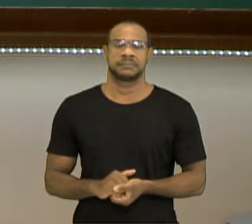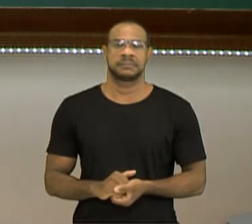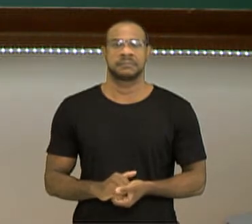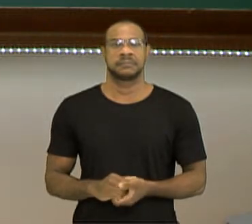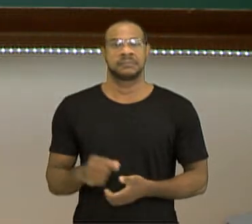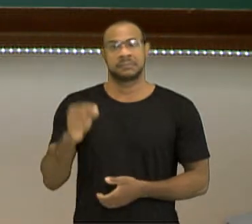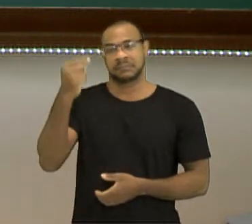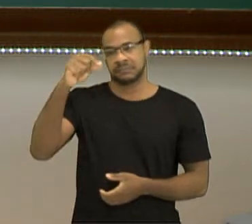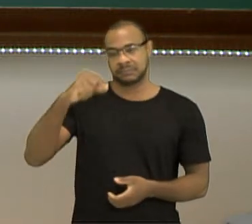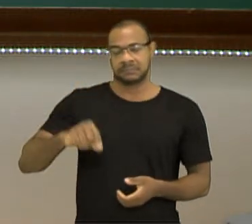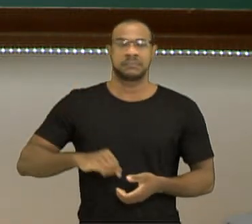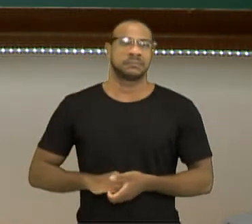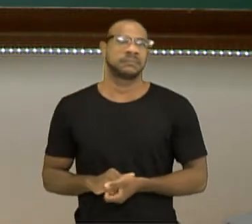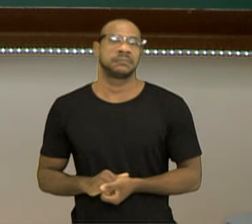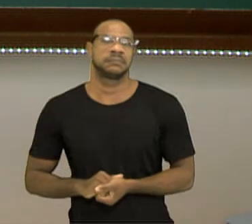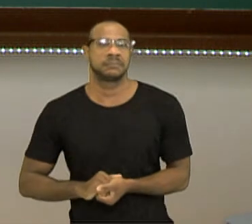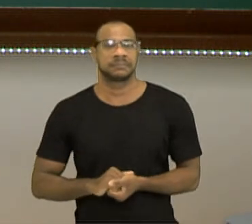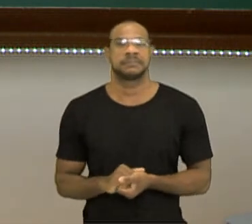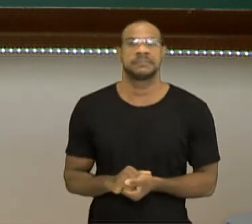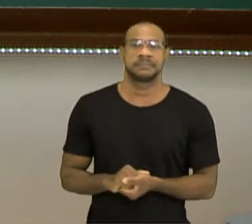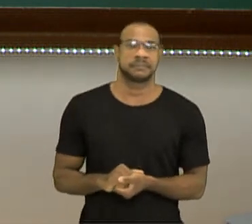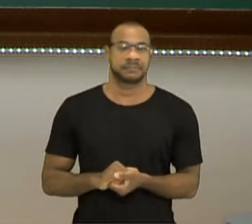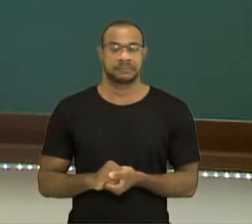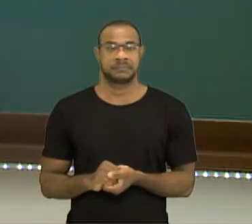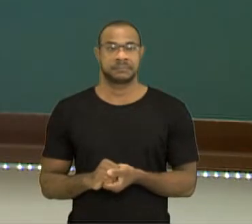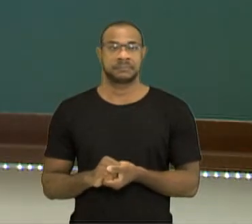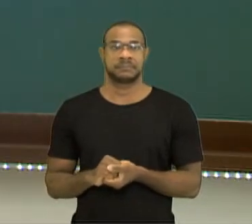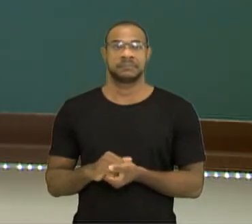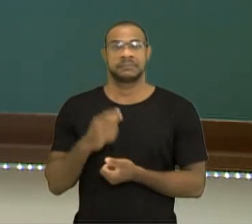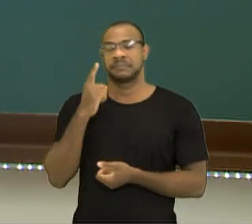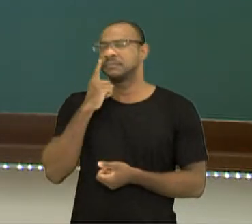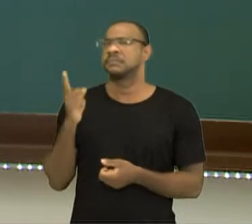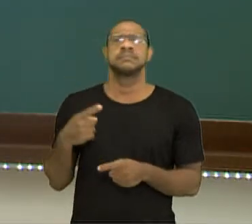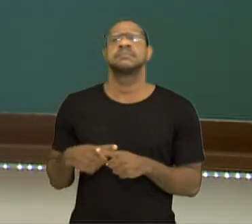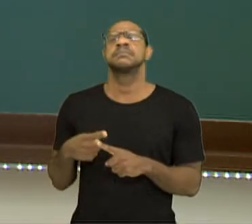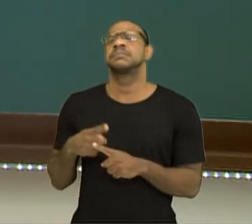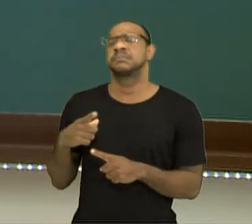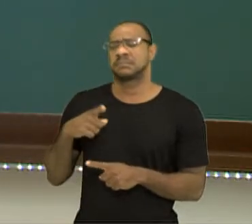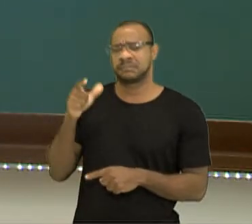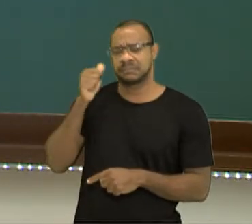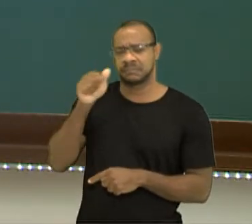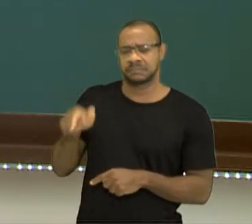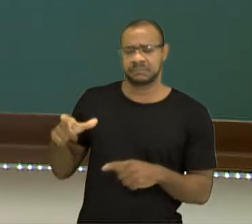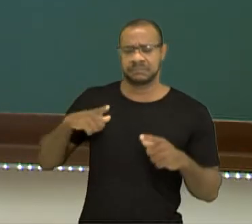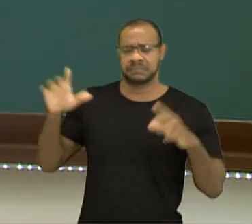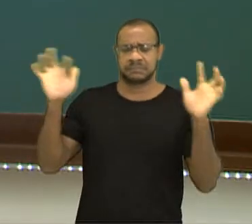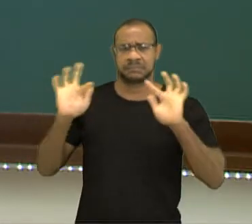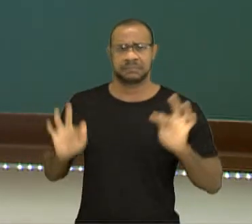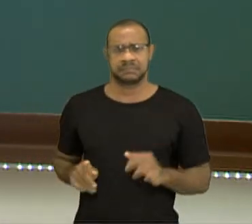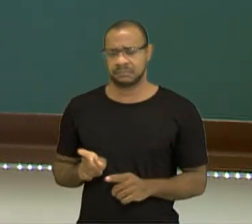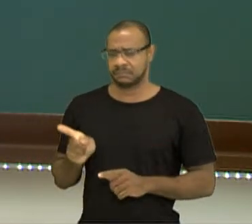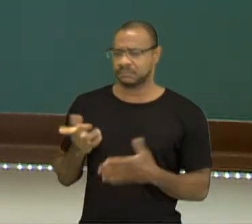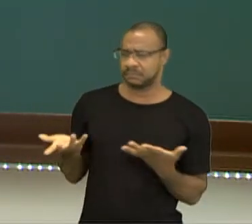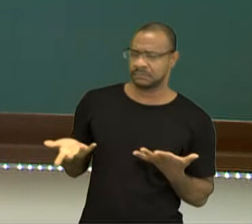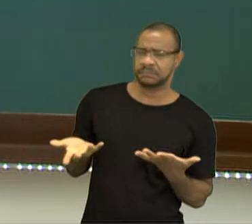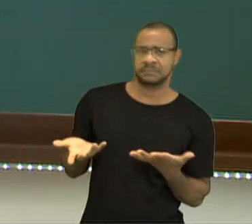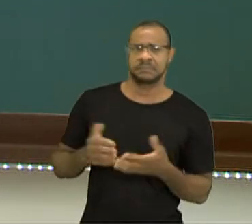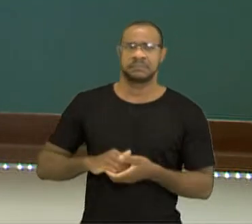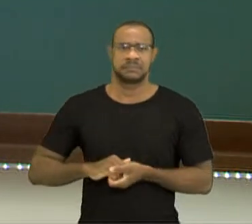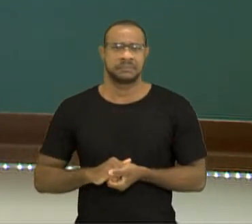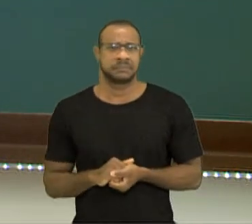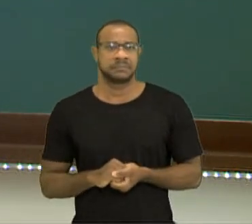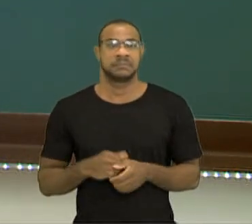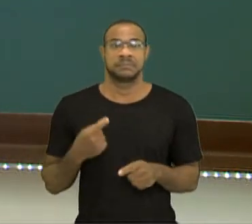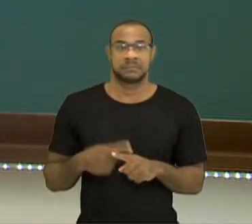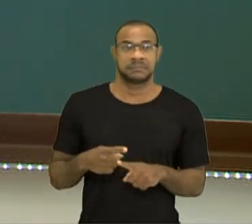Vamos corrigir aqui, galera, olha só. Why is she so happy? Por que ela está tão feliz? Because she got her driver's license.